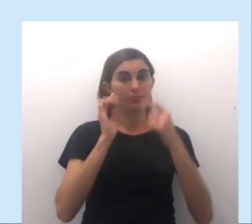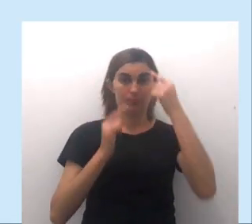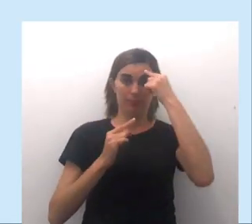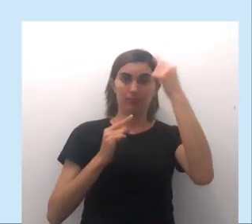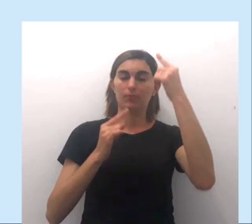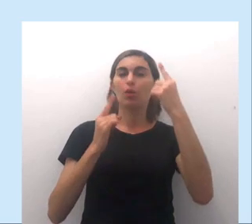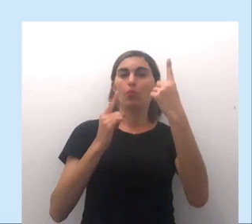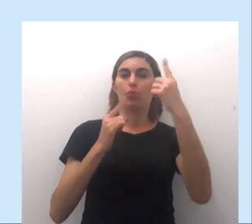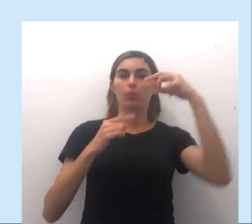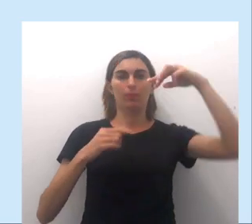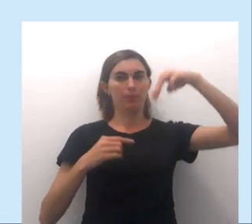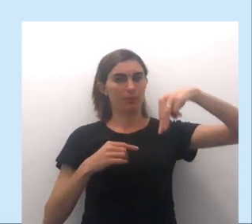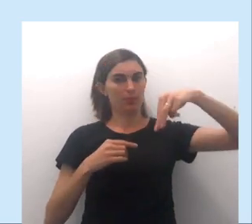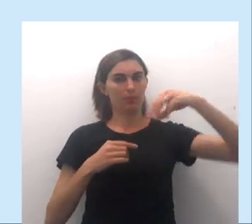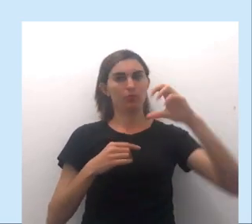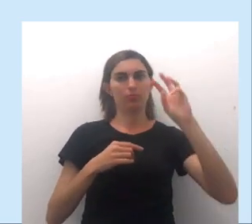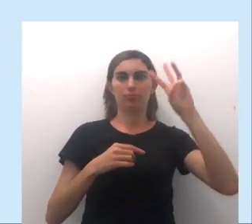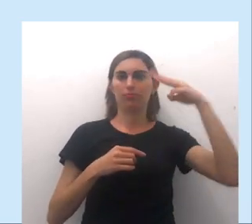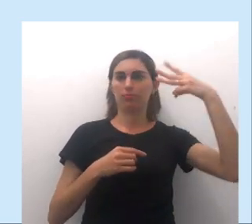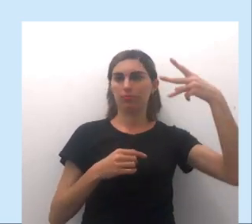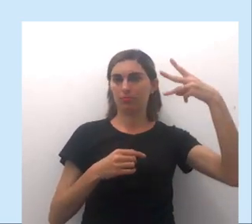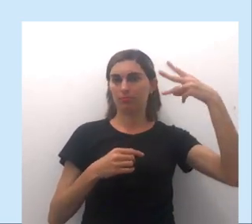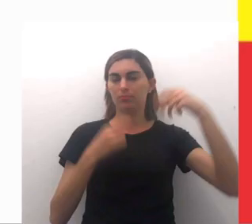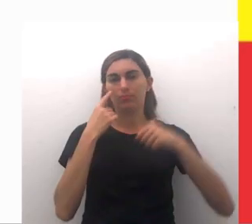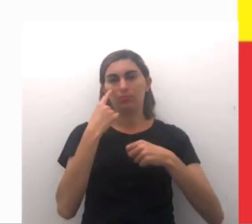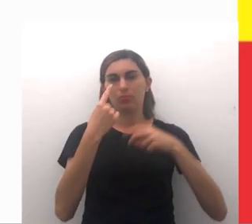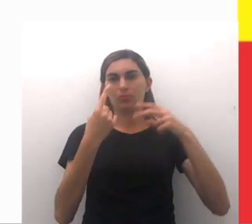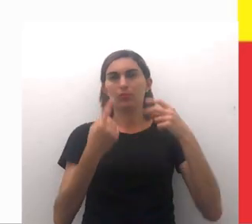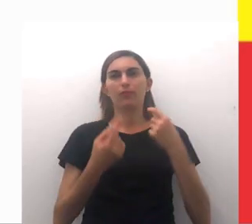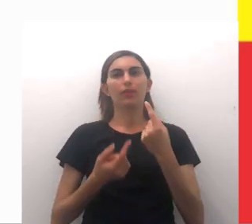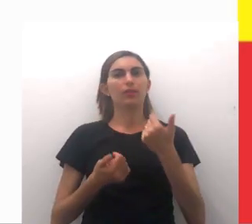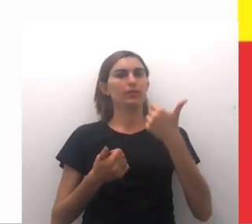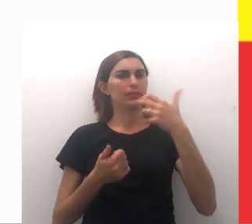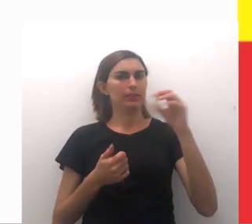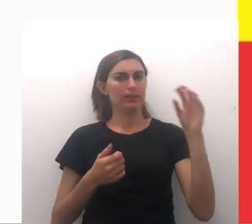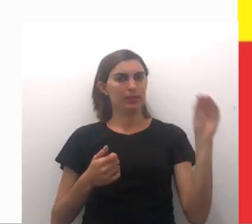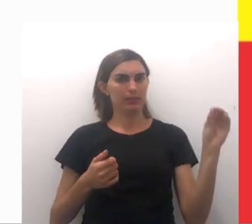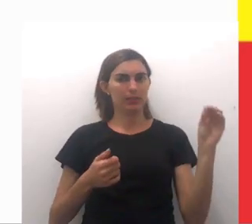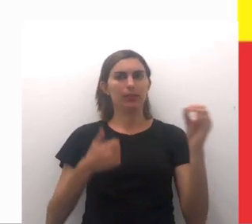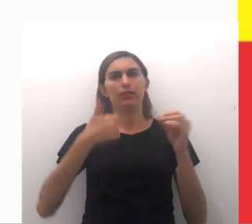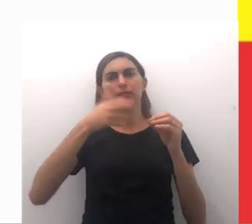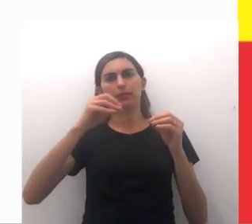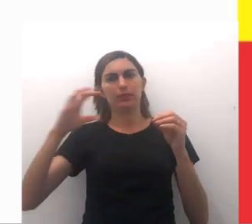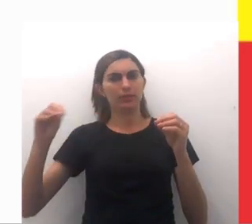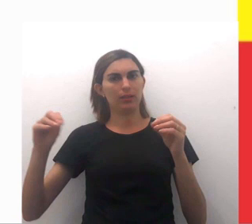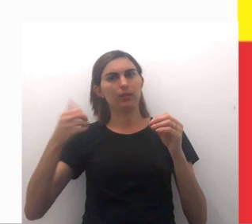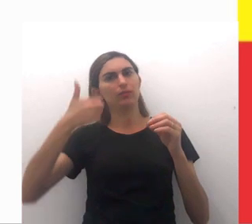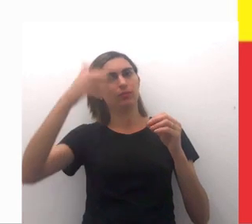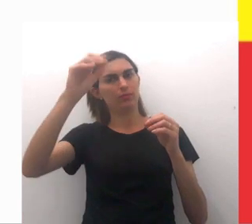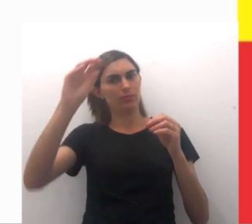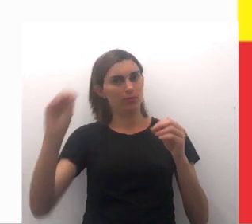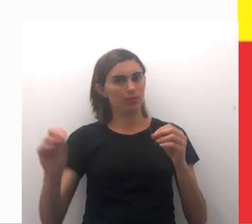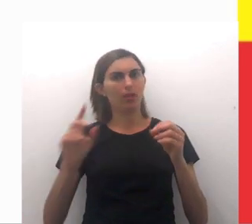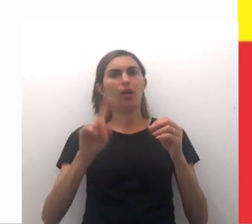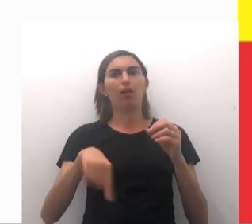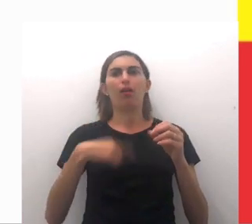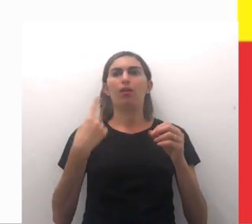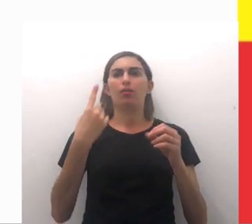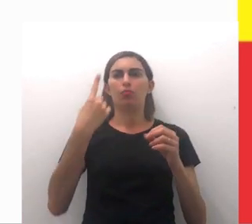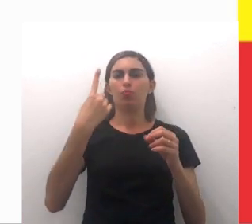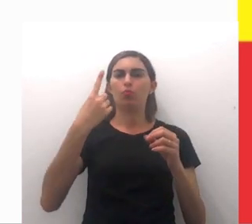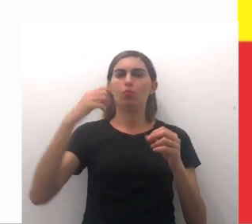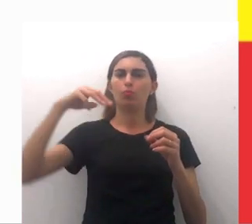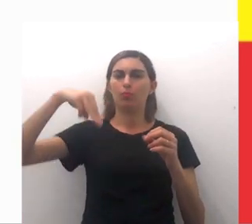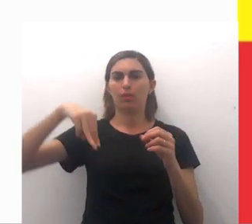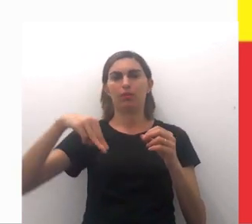a ideia de 1 metro cúbico. Se liga aí. Então, ó, 100 centímetros, 100 centímetros e 100 centímetros equivale, ó,